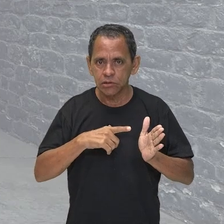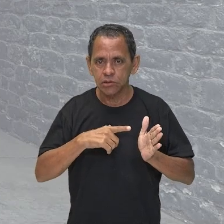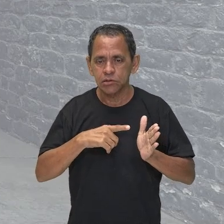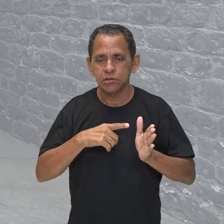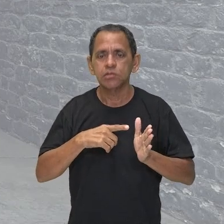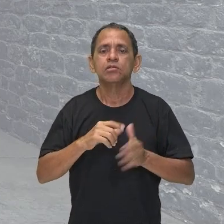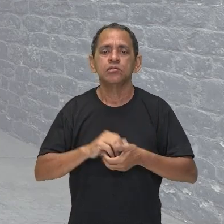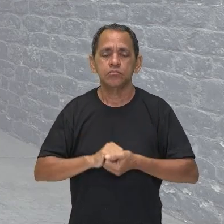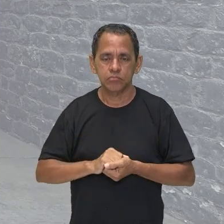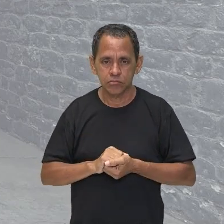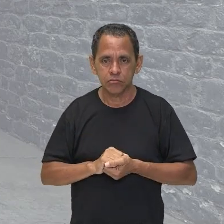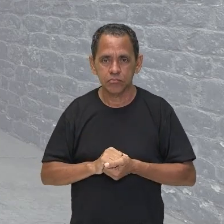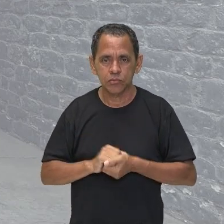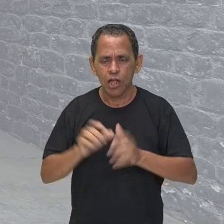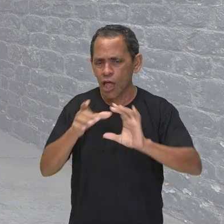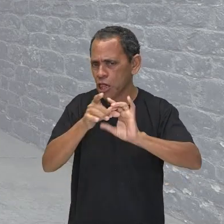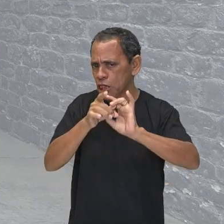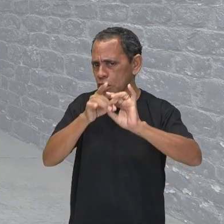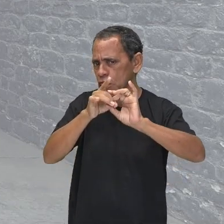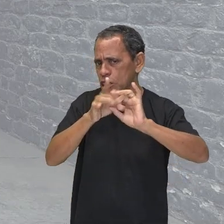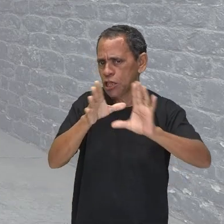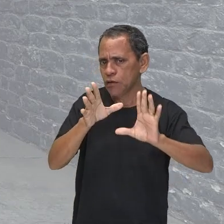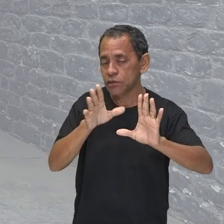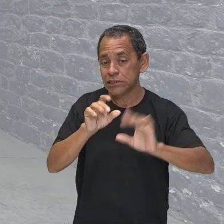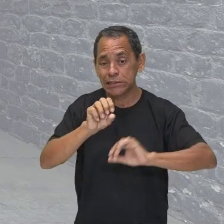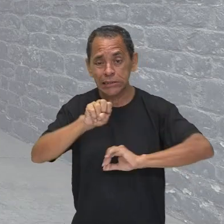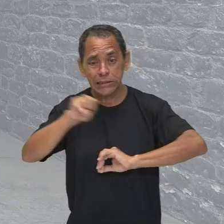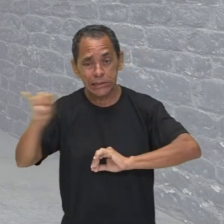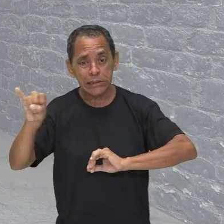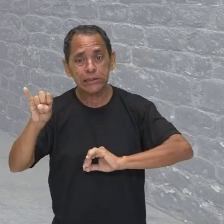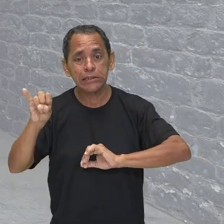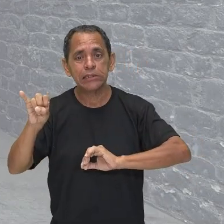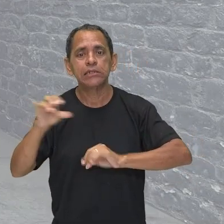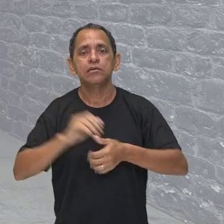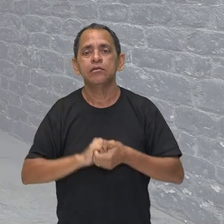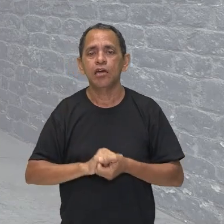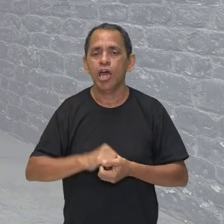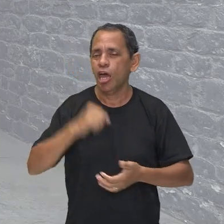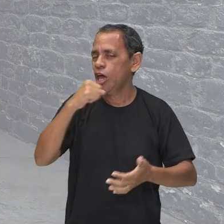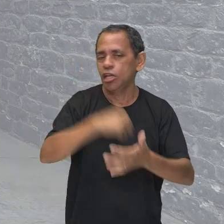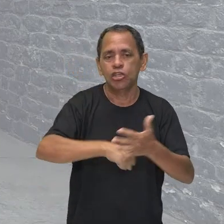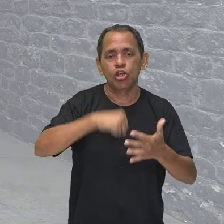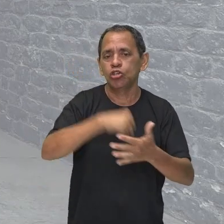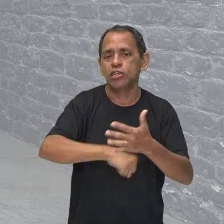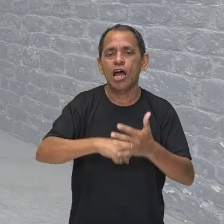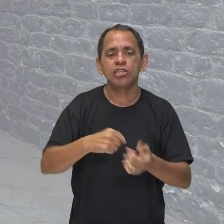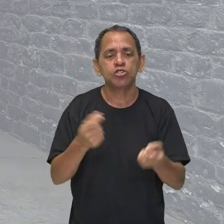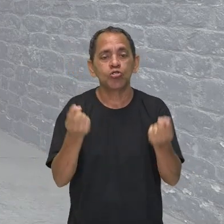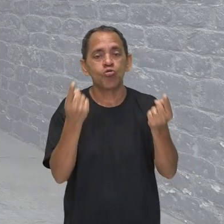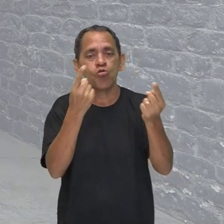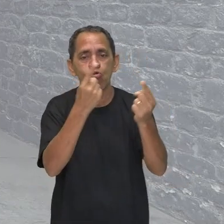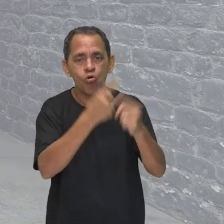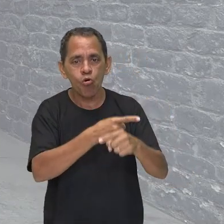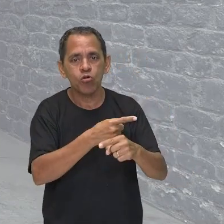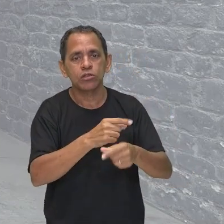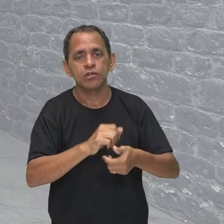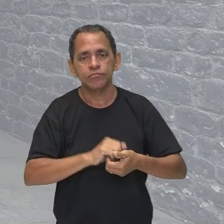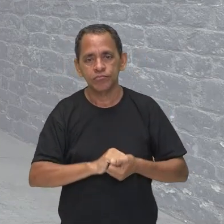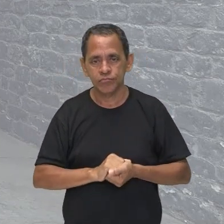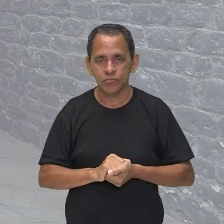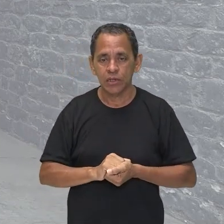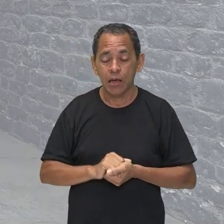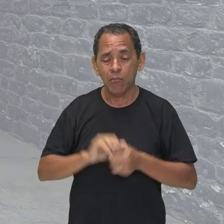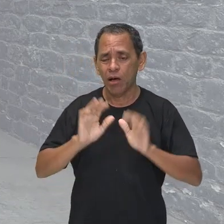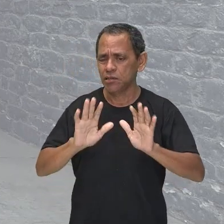liberdade. Caso, né, ele abandonasse a resistência contra aí, o apartheid. Mas como ele